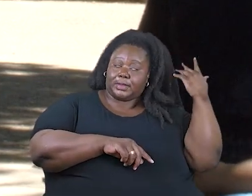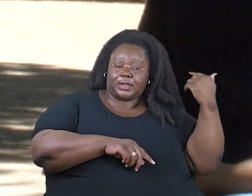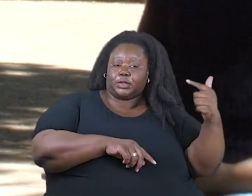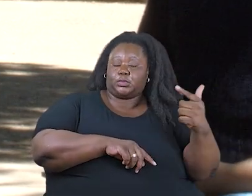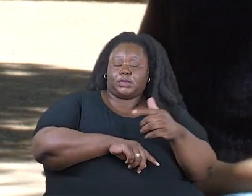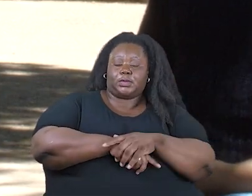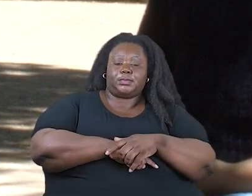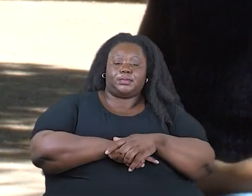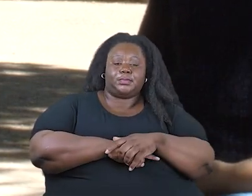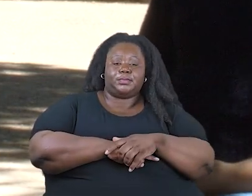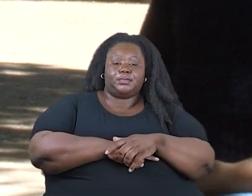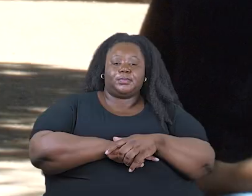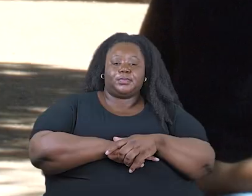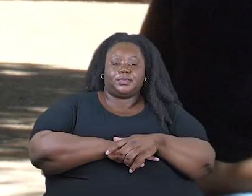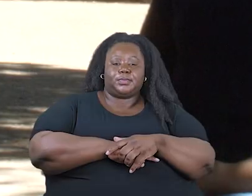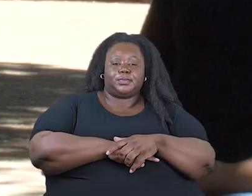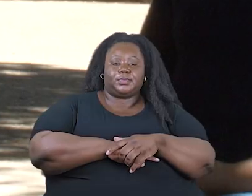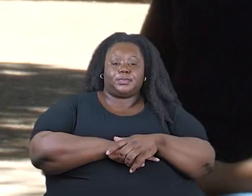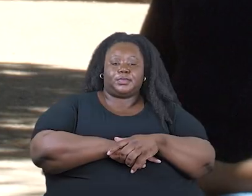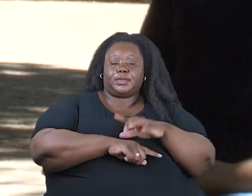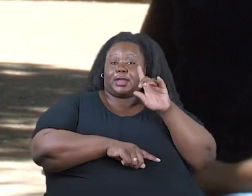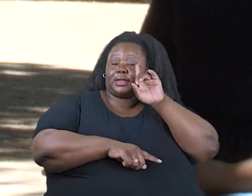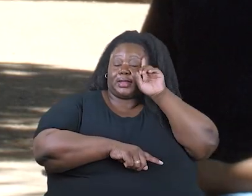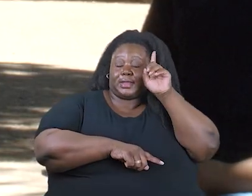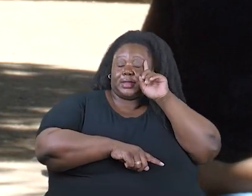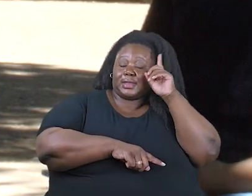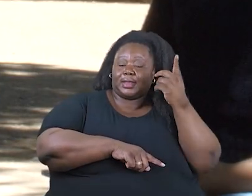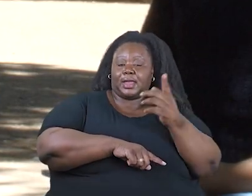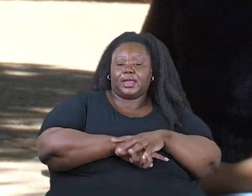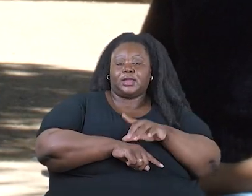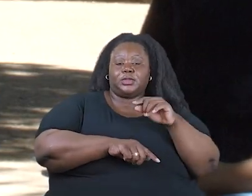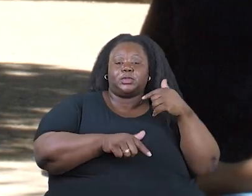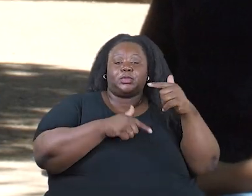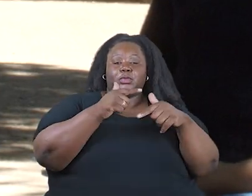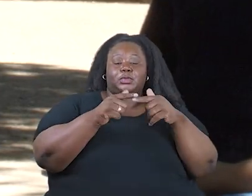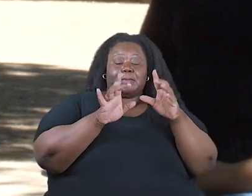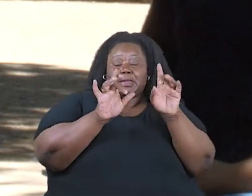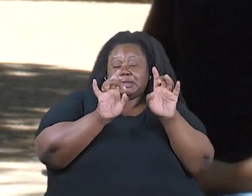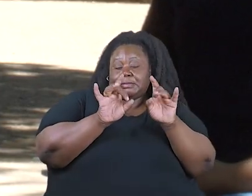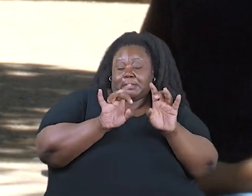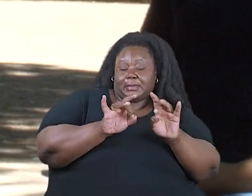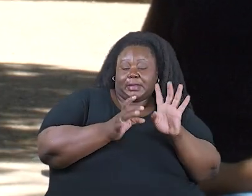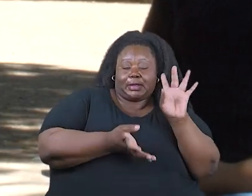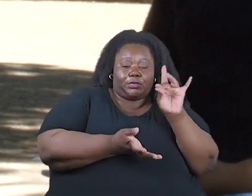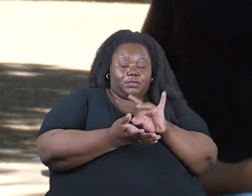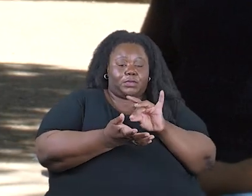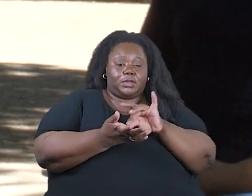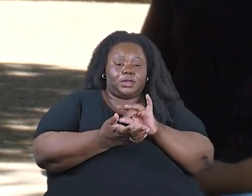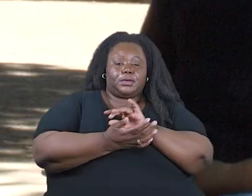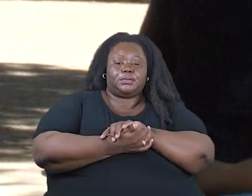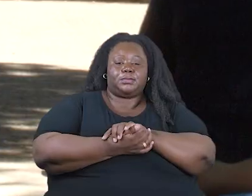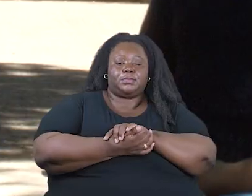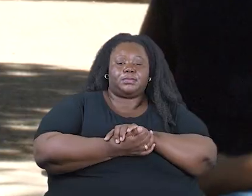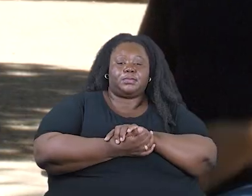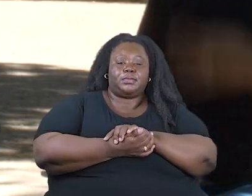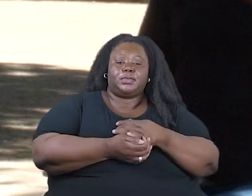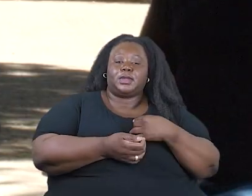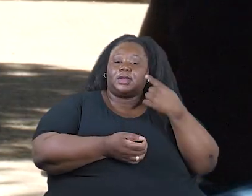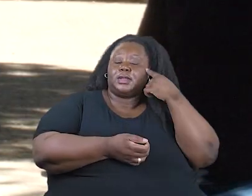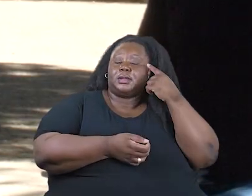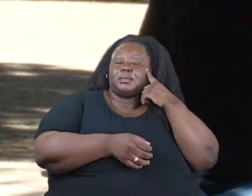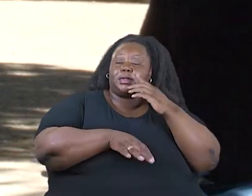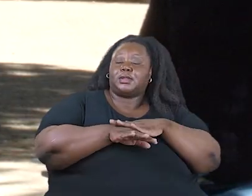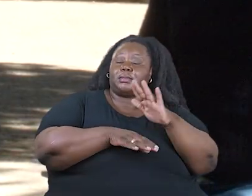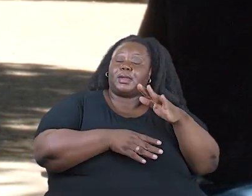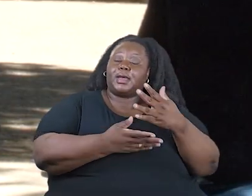tem essa ideia assim do trabalho precioso, do original, que ele estava pensando muito